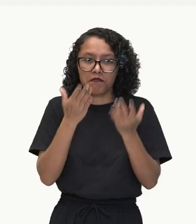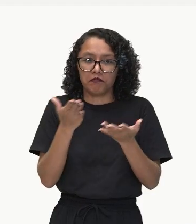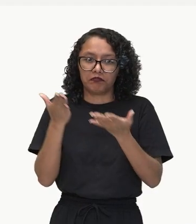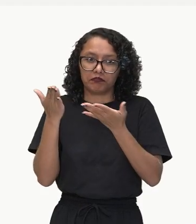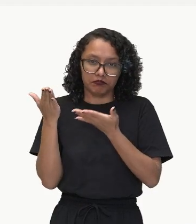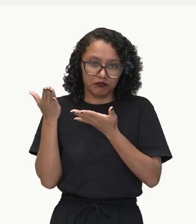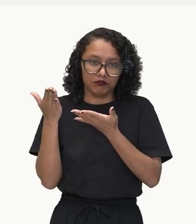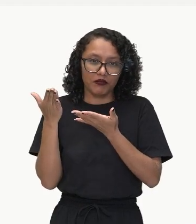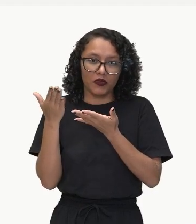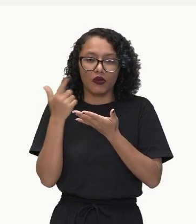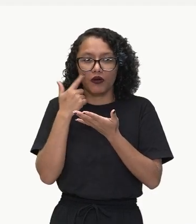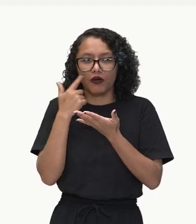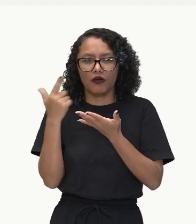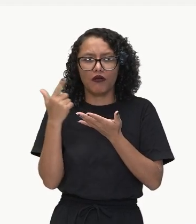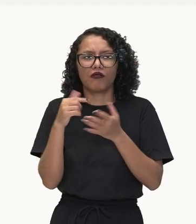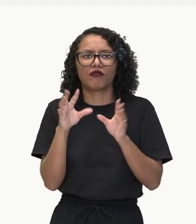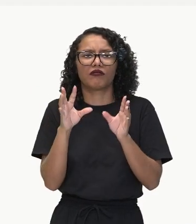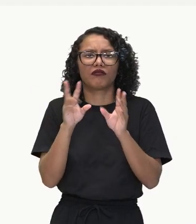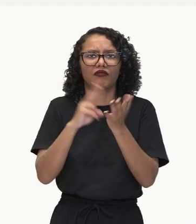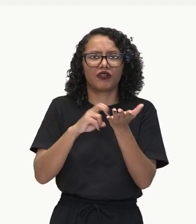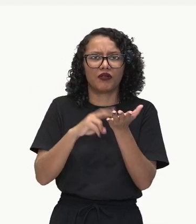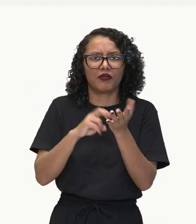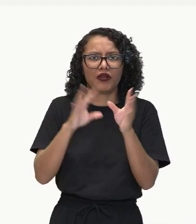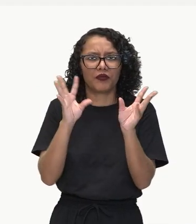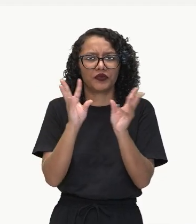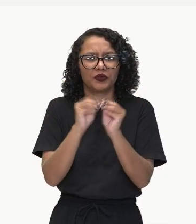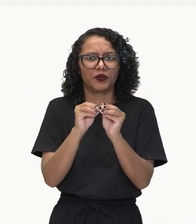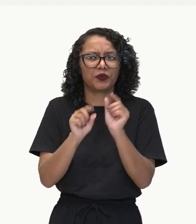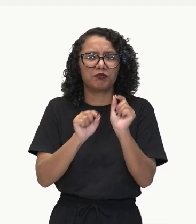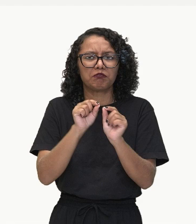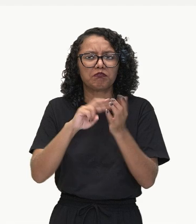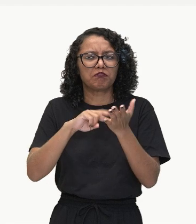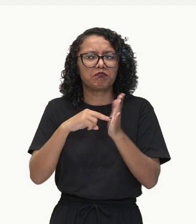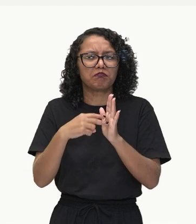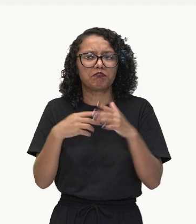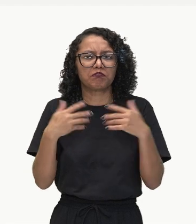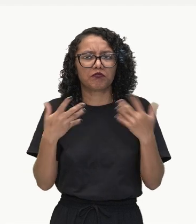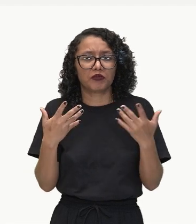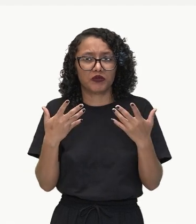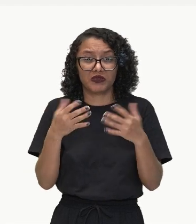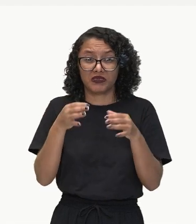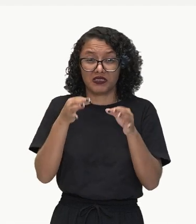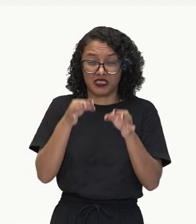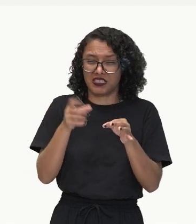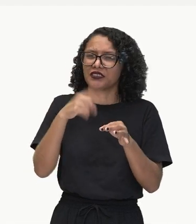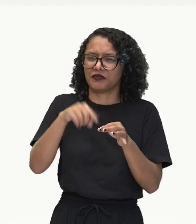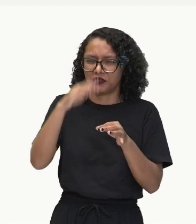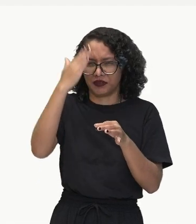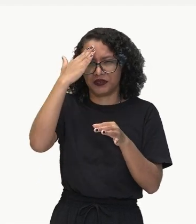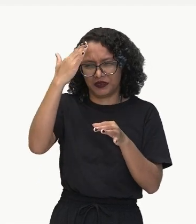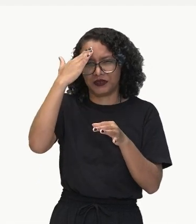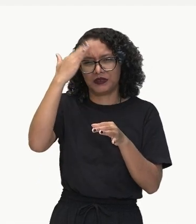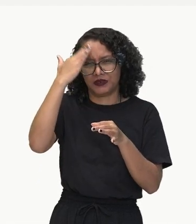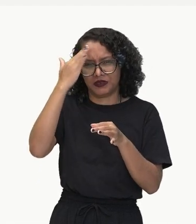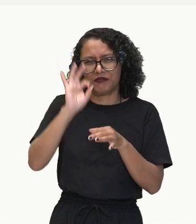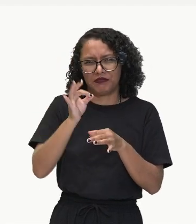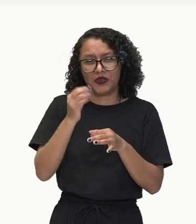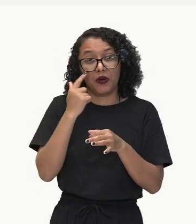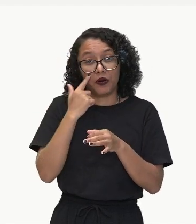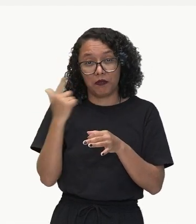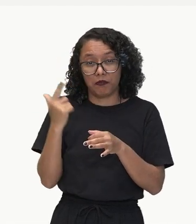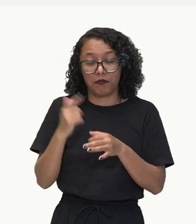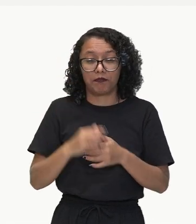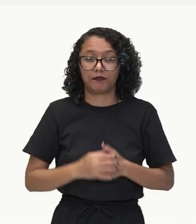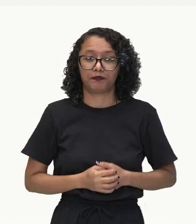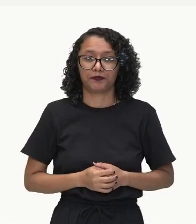olha só, observe aí. O que é uma abreviação vocabular? Tenho certeza que você sabe. Observe aí.